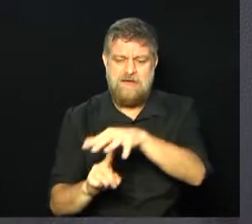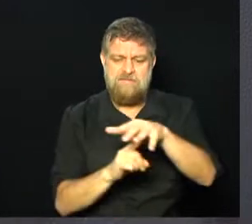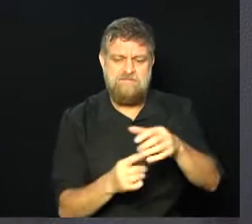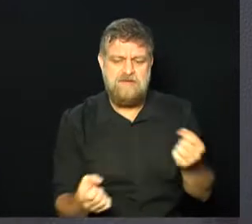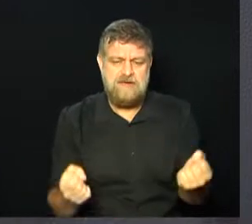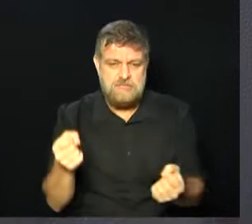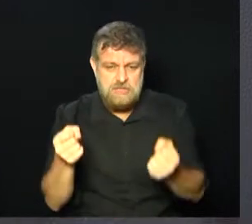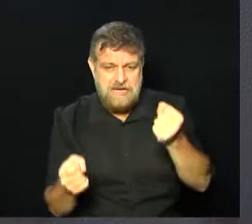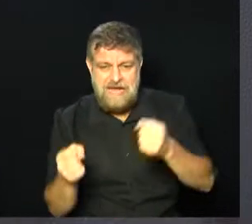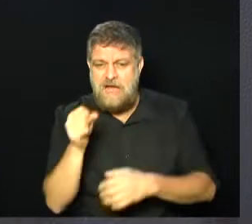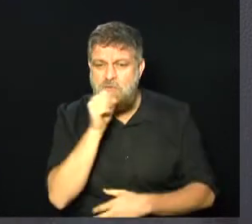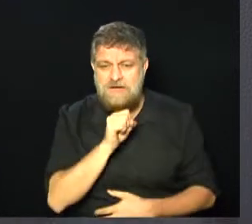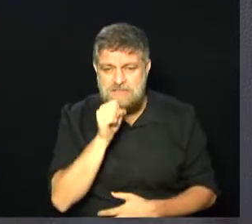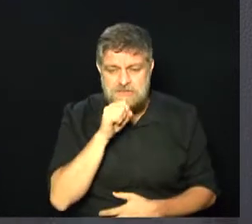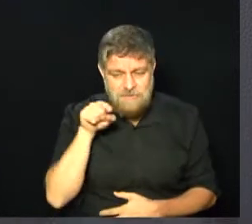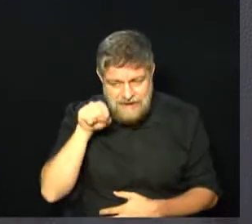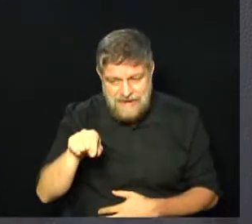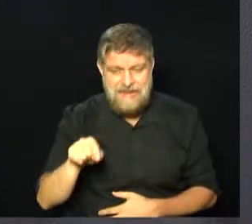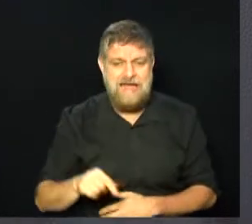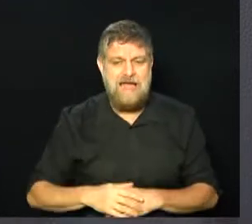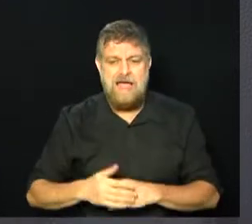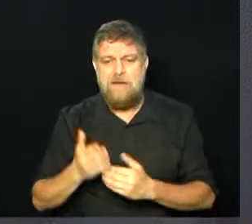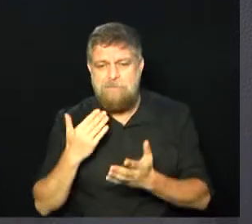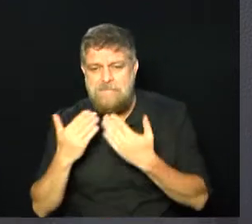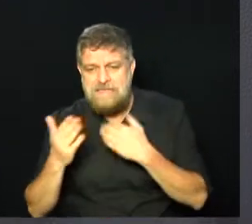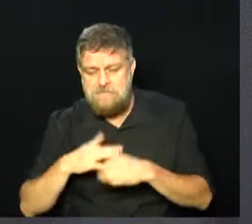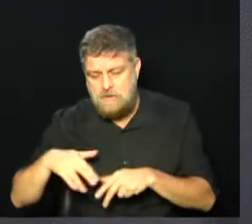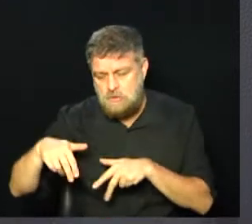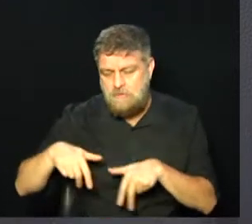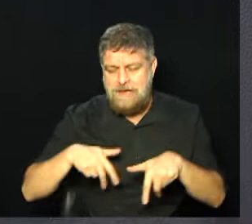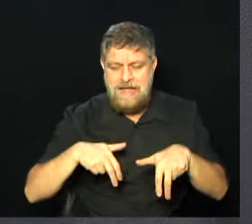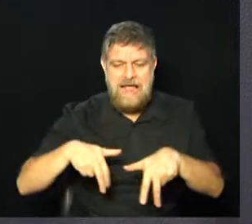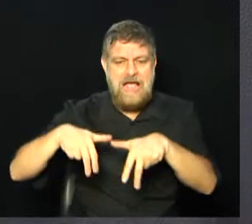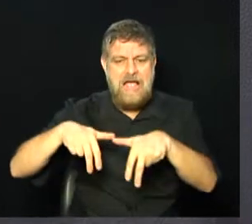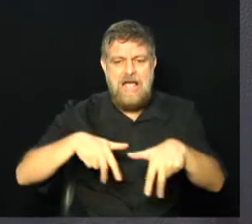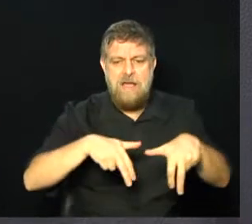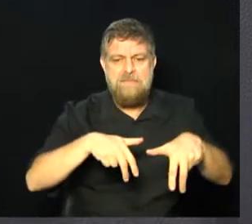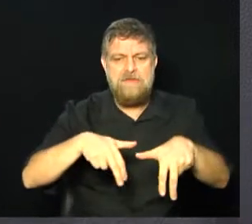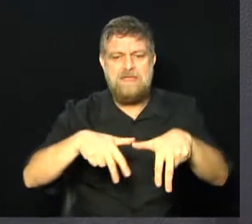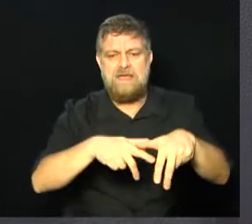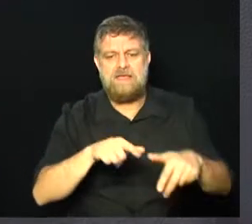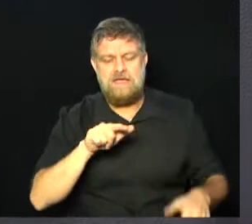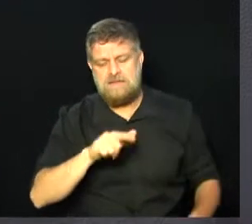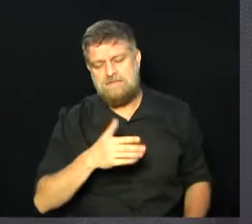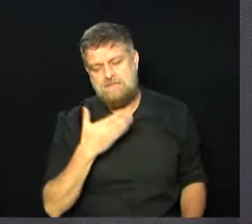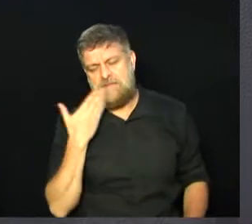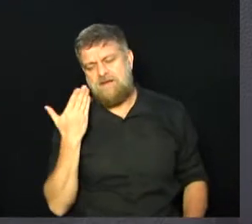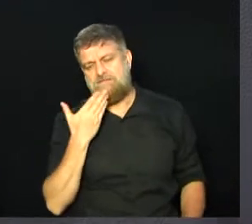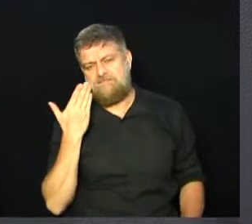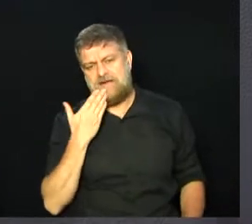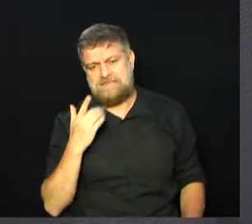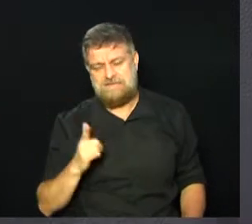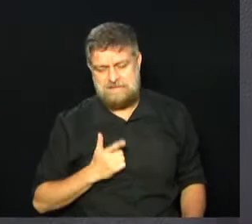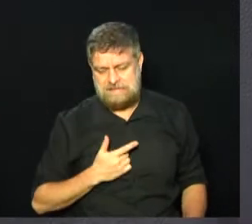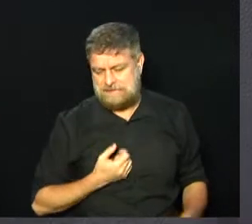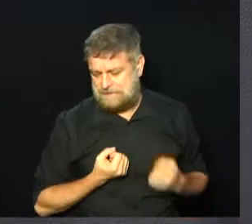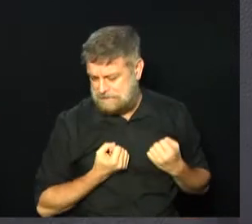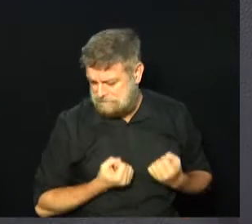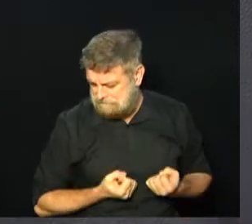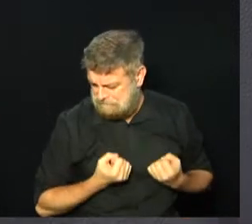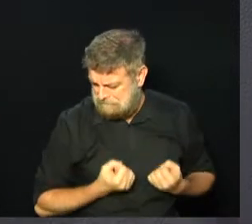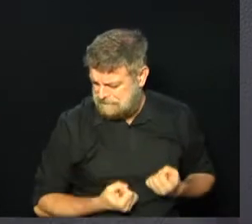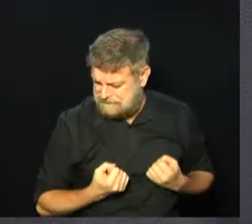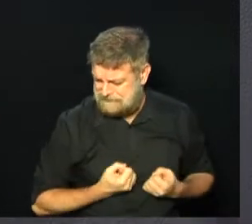carros antigos, numa caminhada, eu acho que isso traz uma leveza maior, tira um pouco o peso da questão que